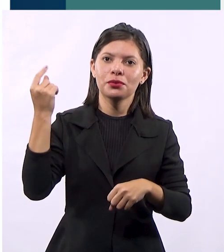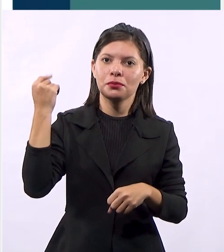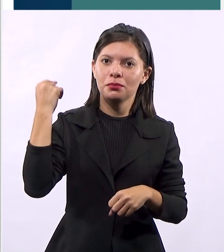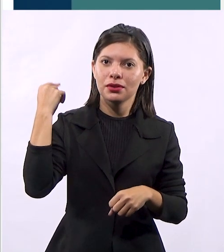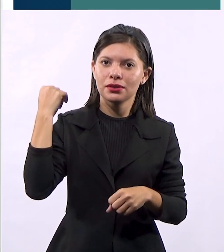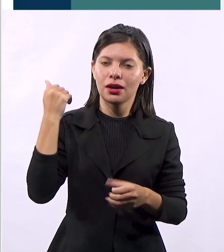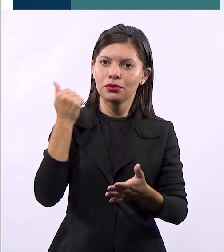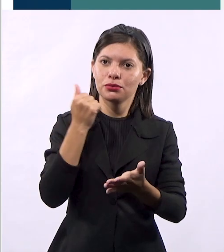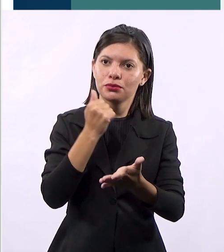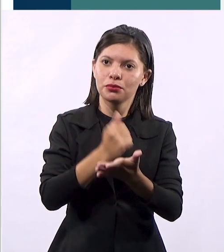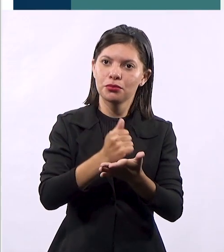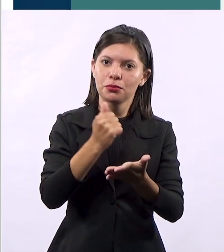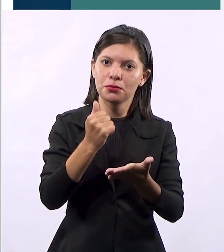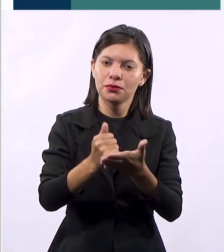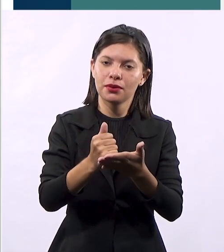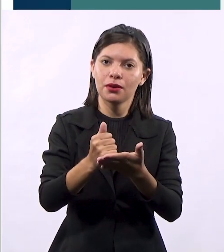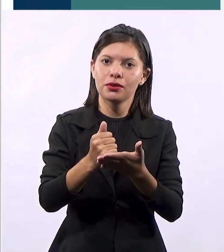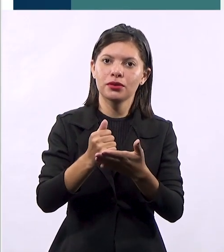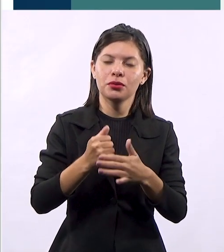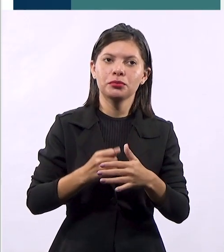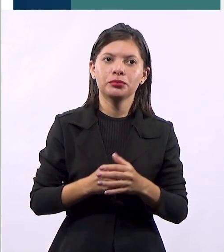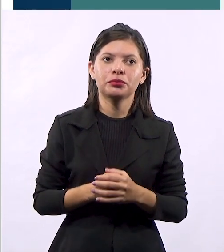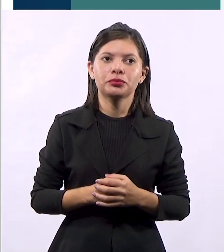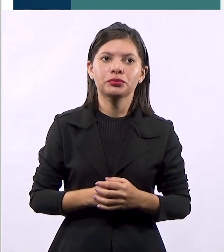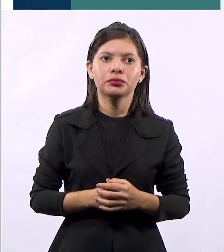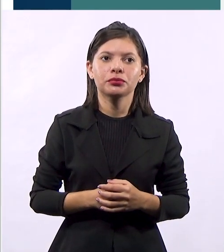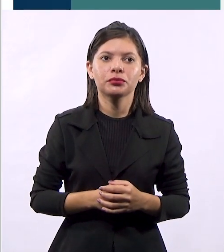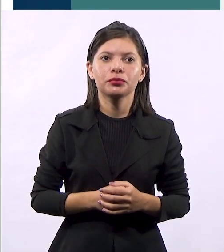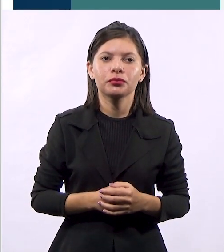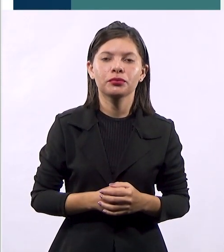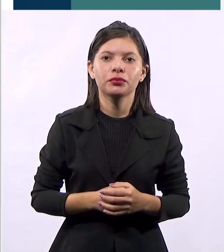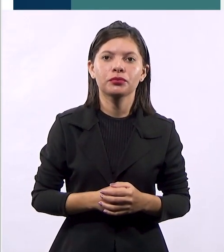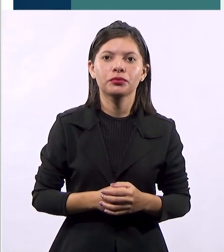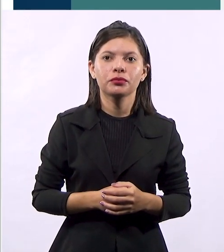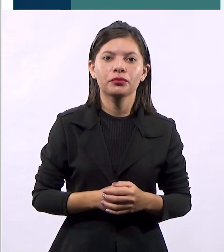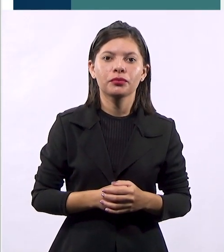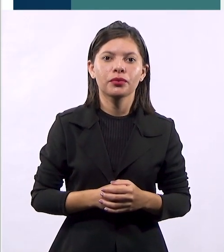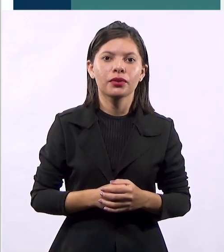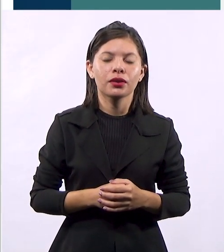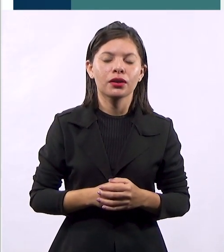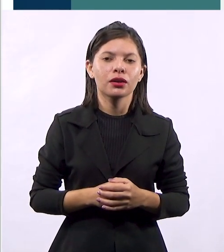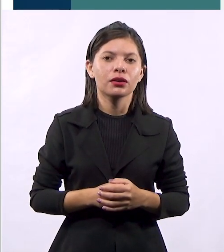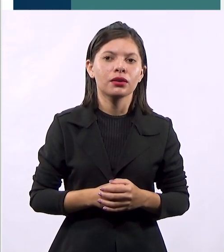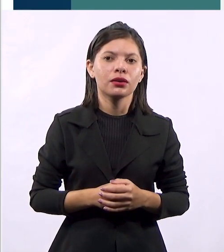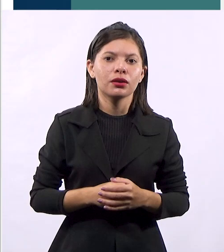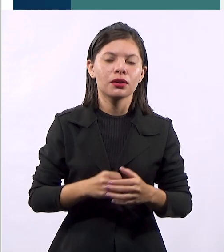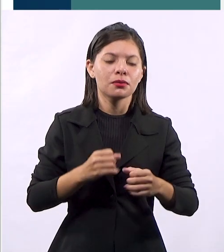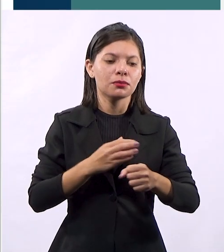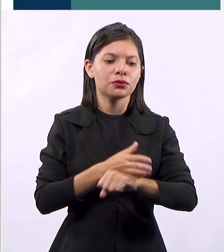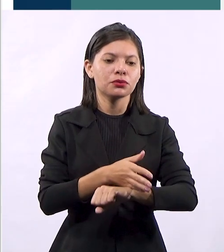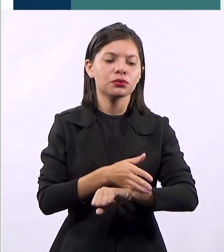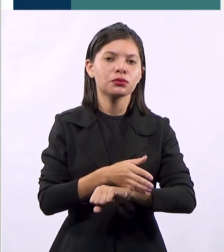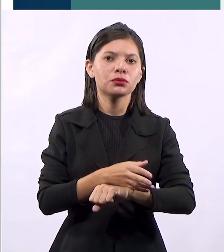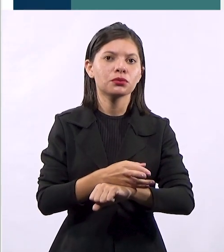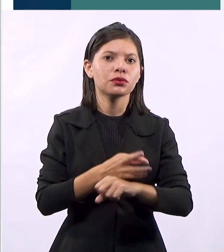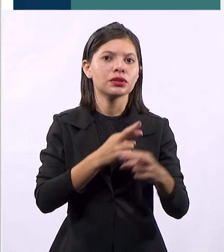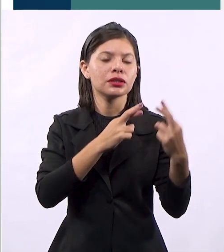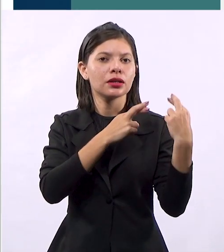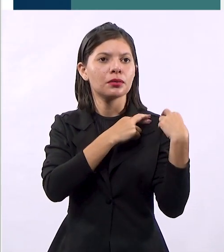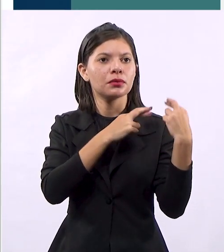se dá aquela pirâmide do Hans Kelsen agora para a legislação educacional. Eu tenho como topo a Constituição Federal